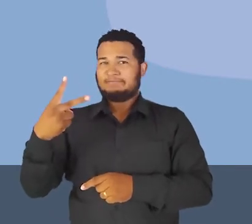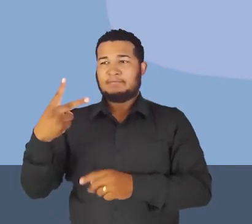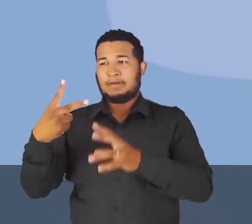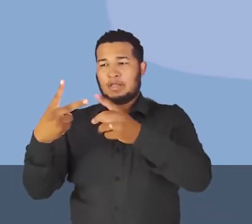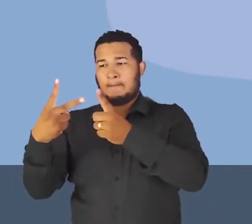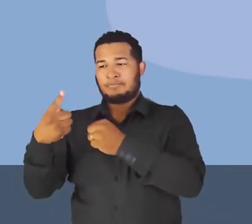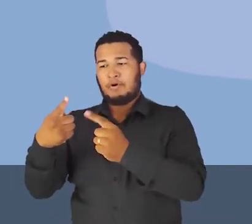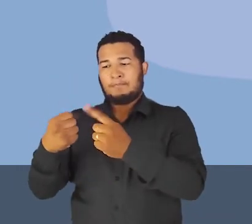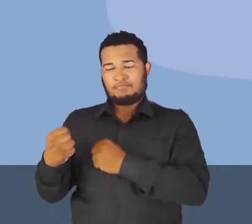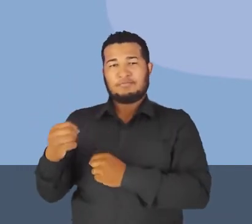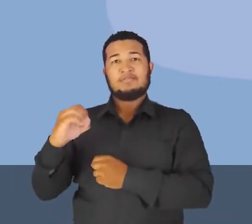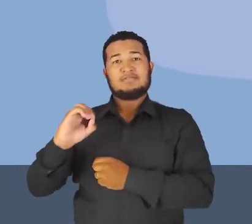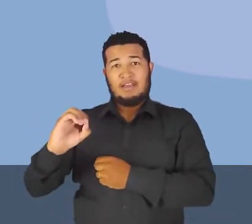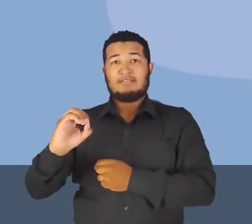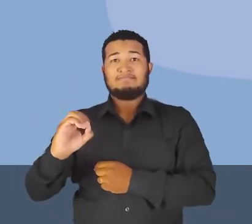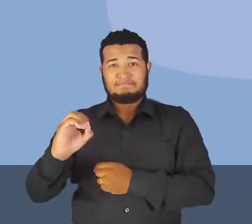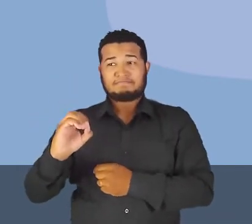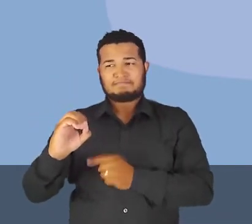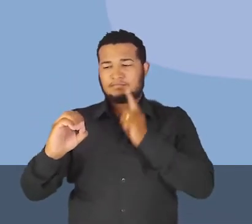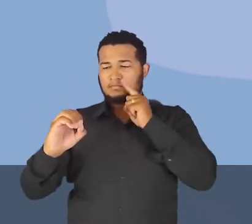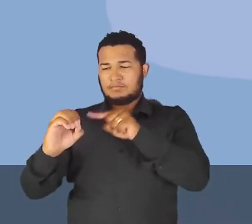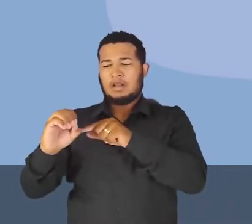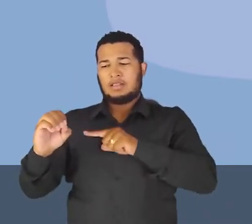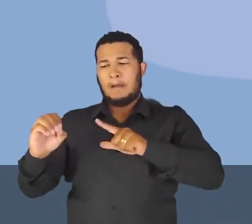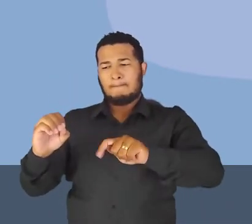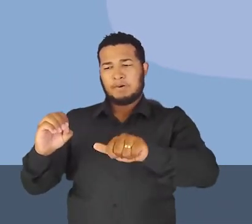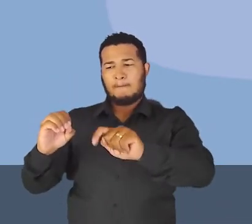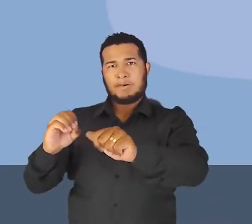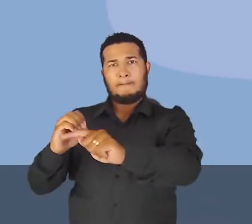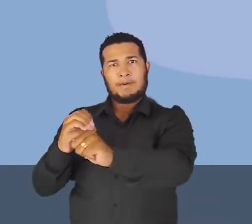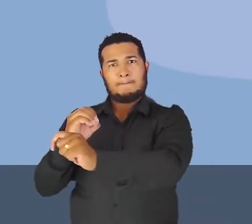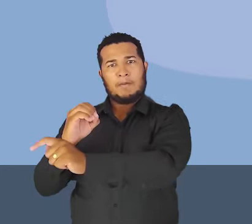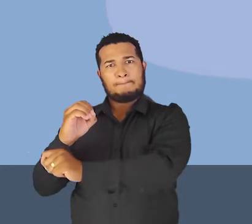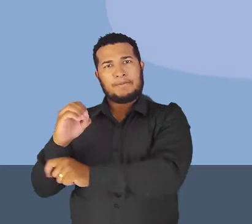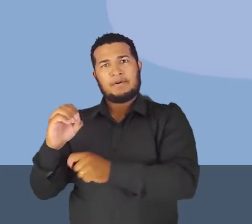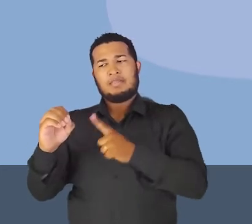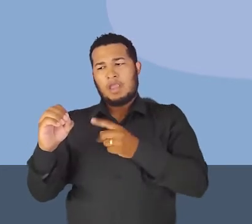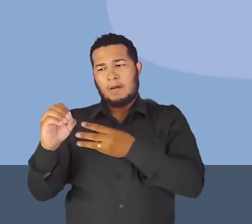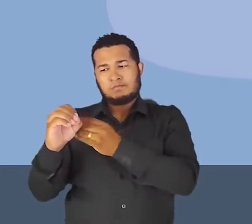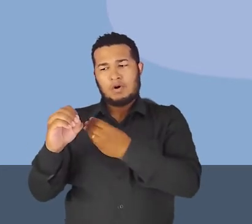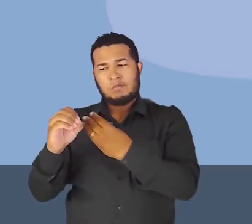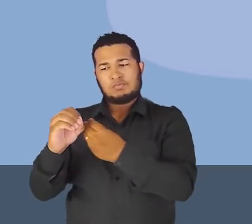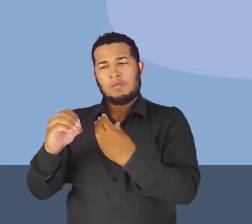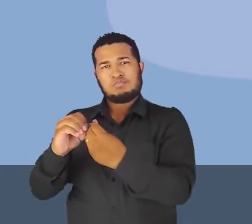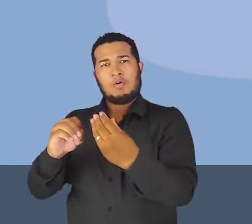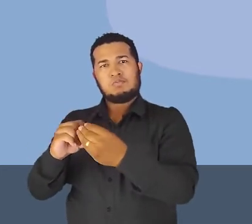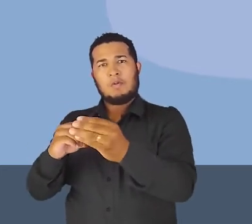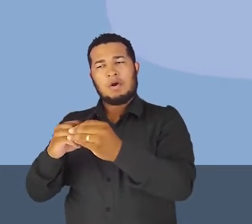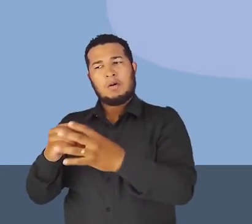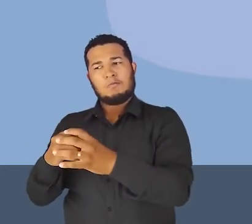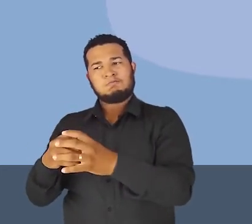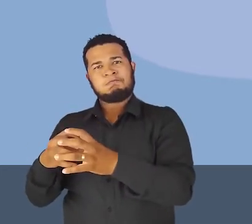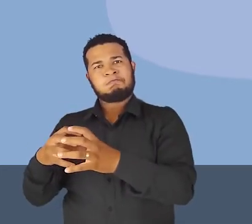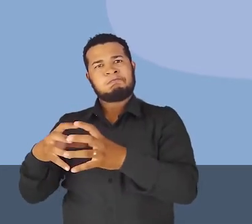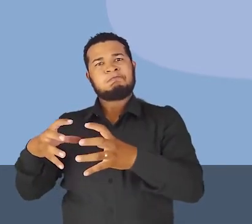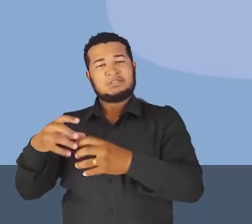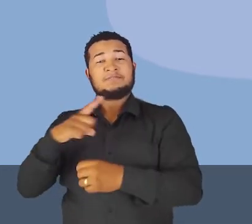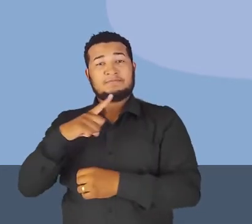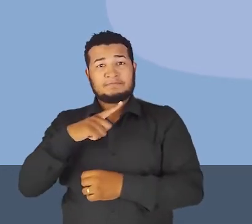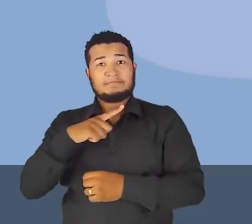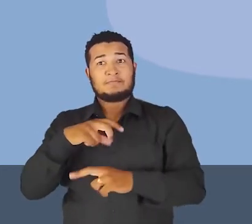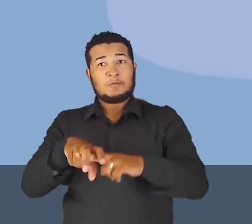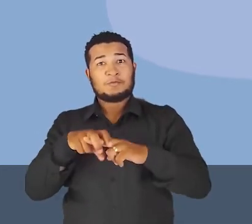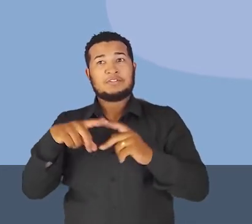então observa que a barra, então, ela vai acumular metal em sua volta, vai ter um aumento na massa, e a gente vai ter,